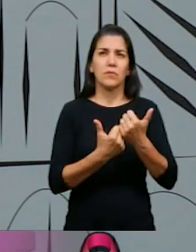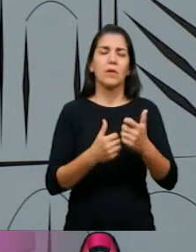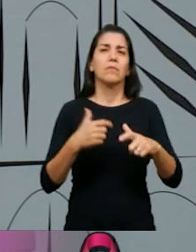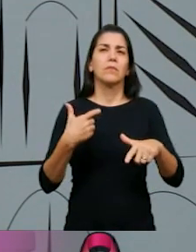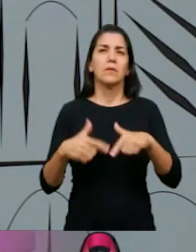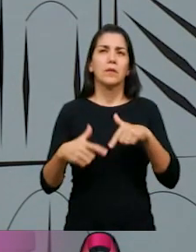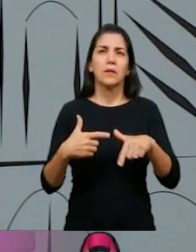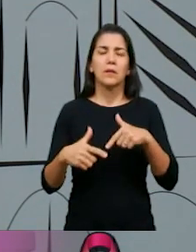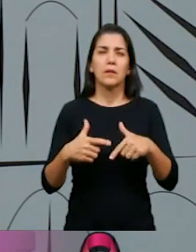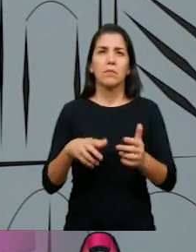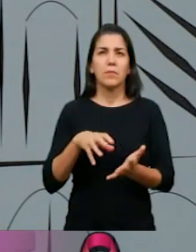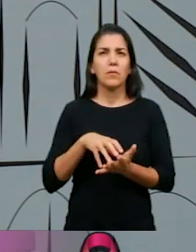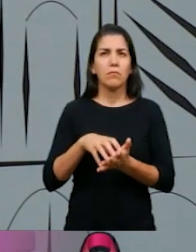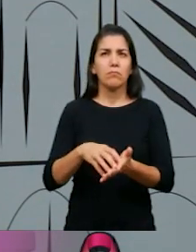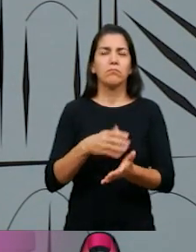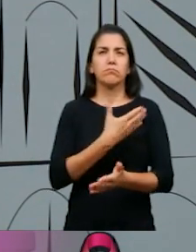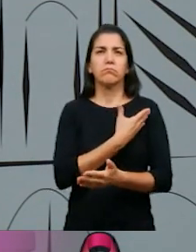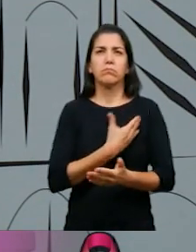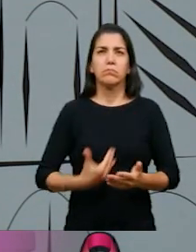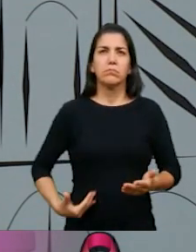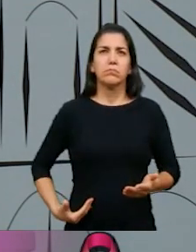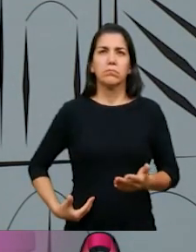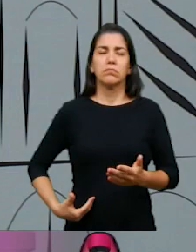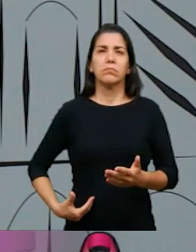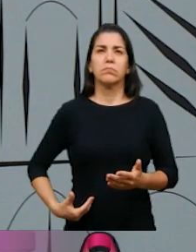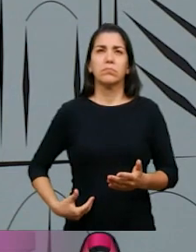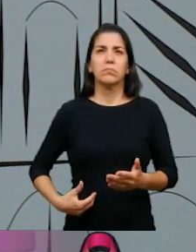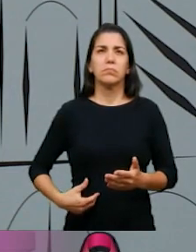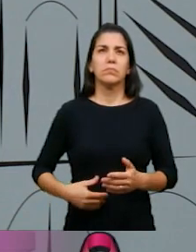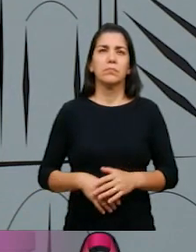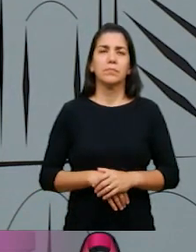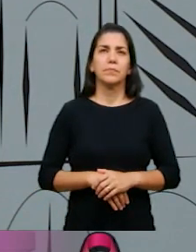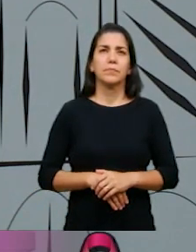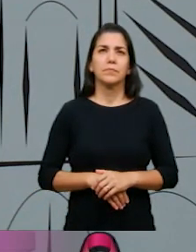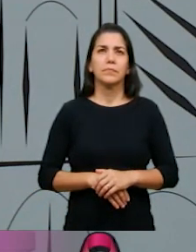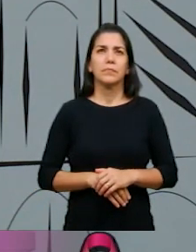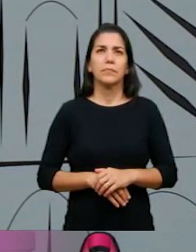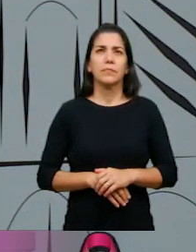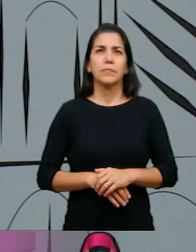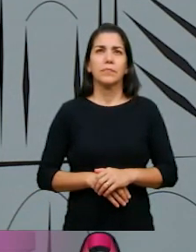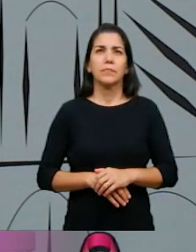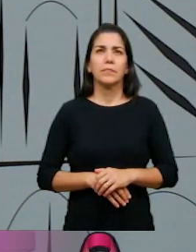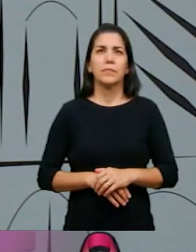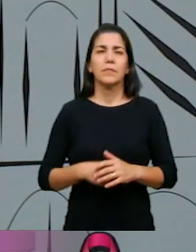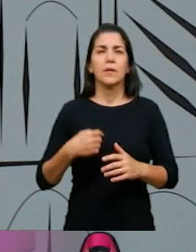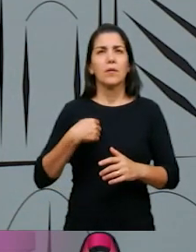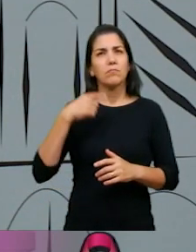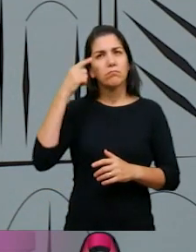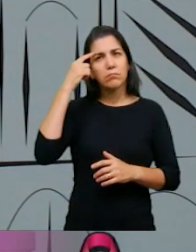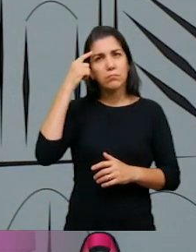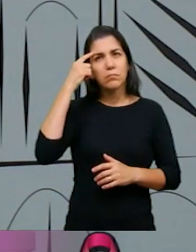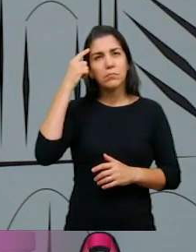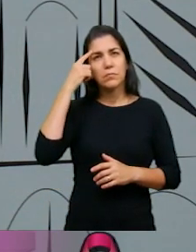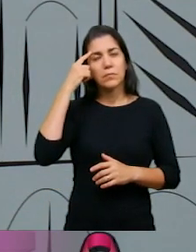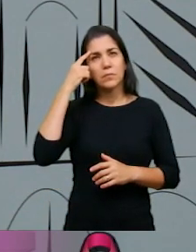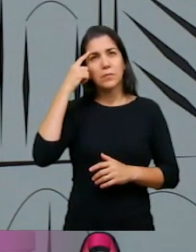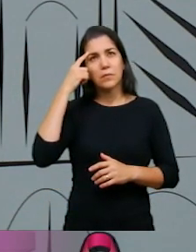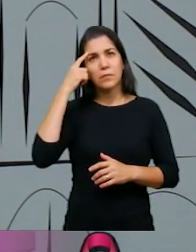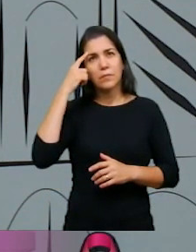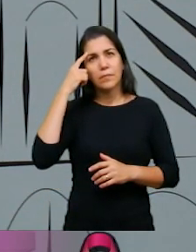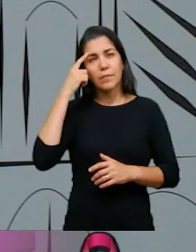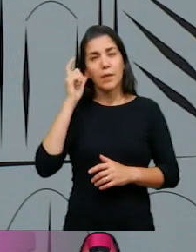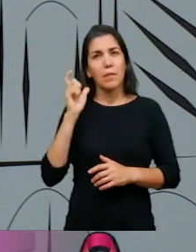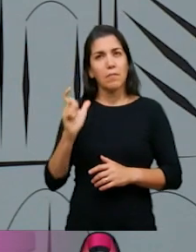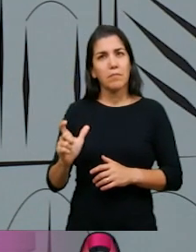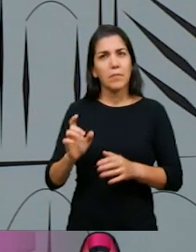serviço e garantir que o serviço esteja funcionando aqui em Araçatuba. Por isso, a gente acha que há caminho para conceder a gratuidade